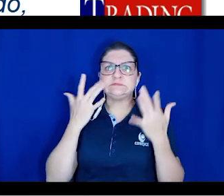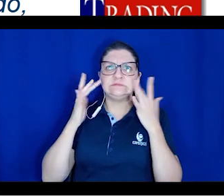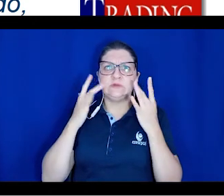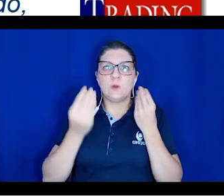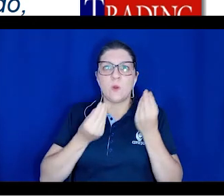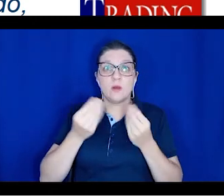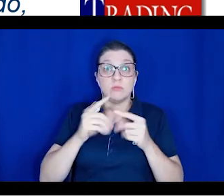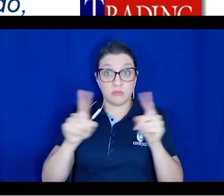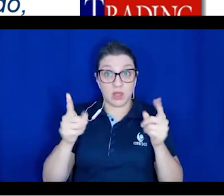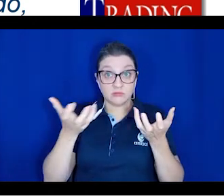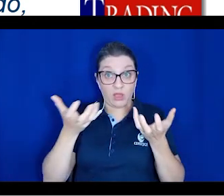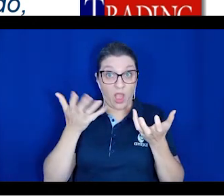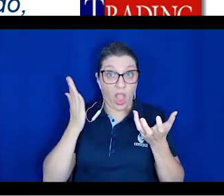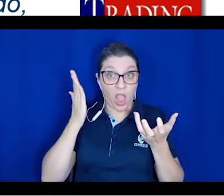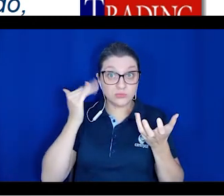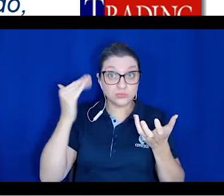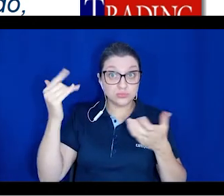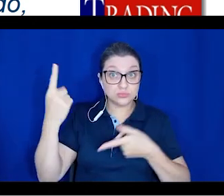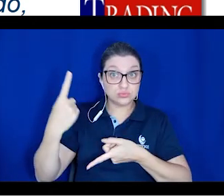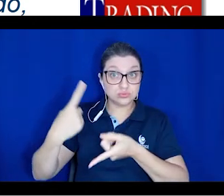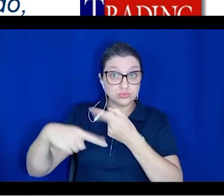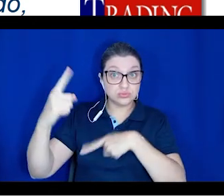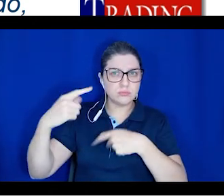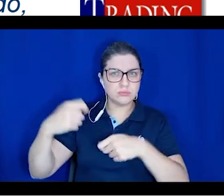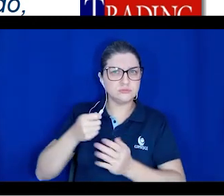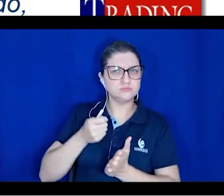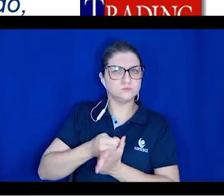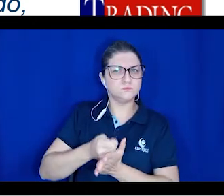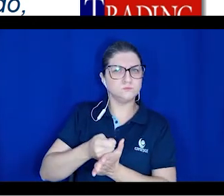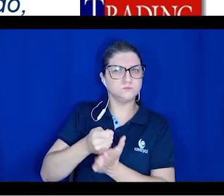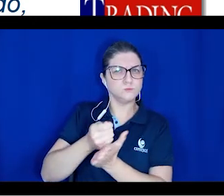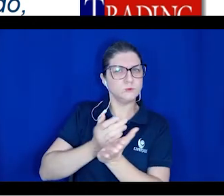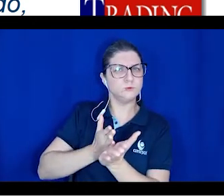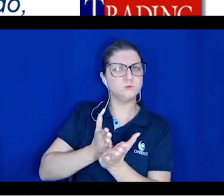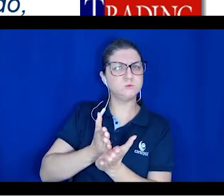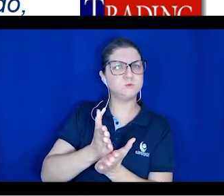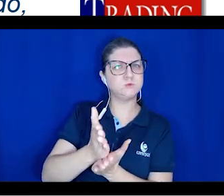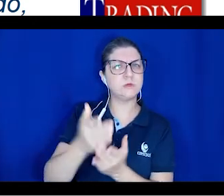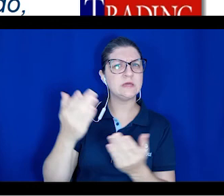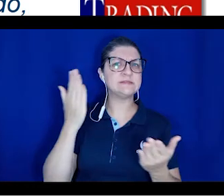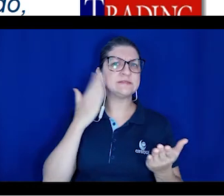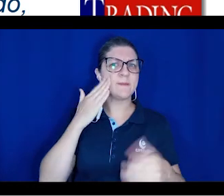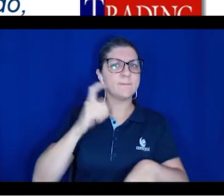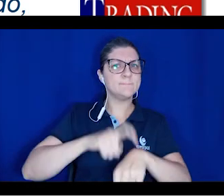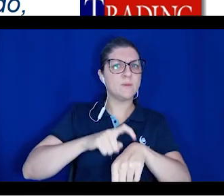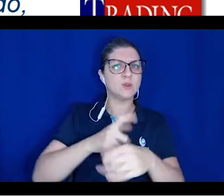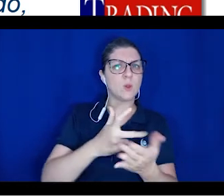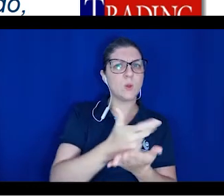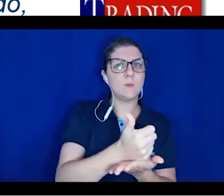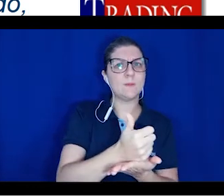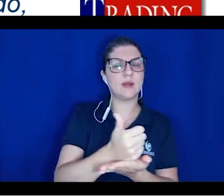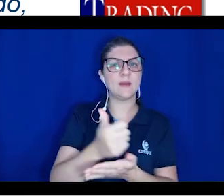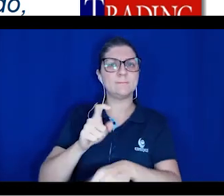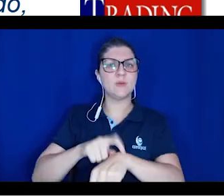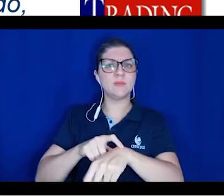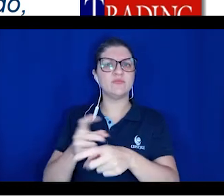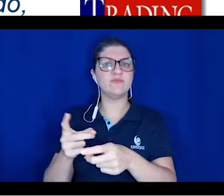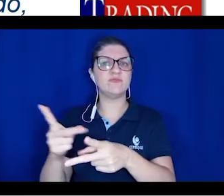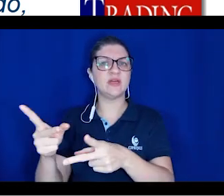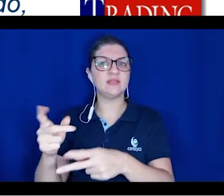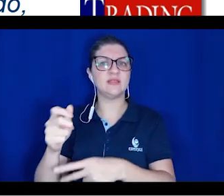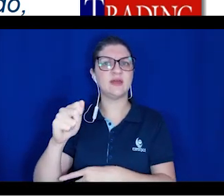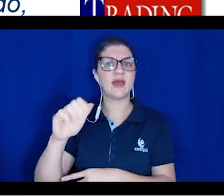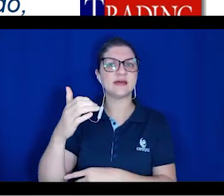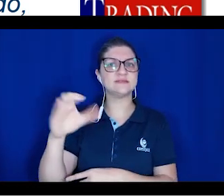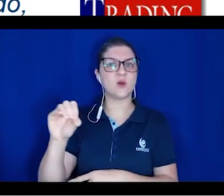quiser sobreviver e ter sucesso, precisará desenvolver a disciplina, ou seja, tem que saber o momento de comprar, de vender as ações. Tem momentos que vamos